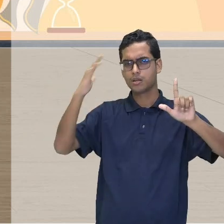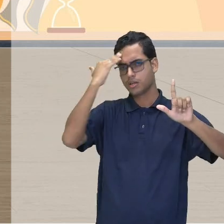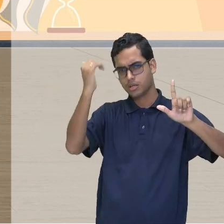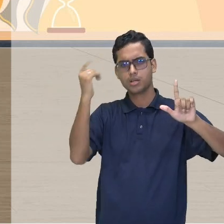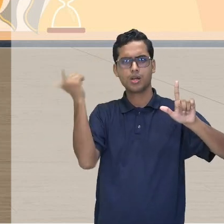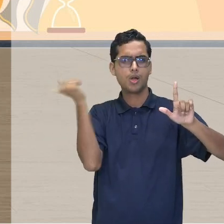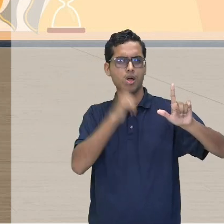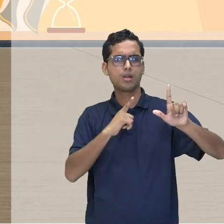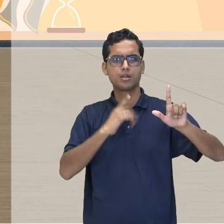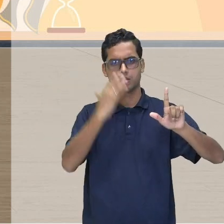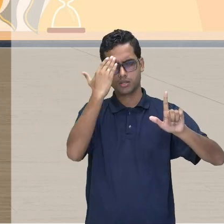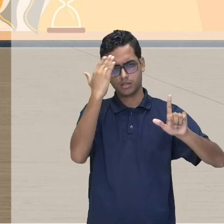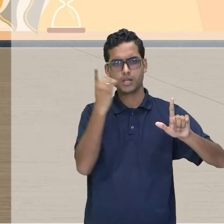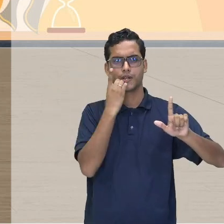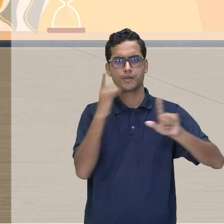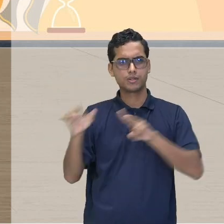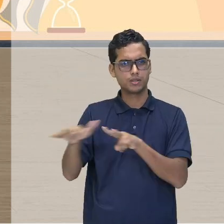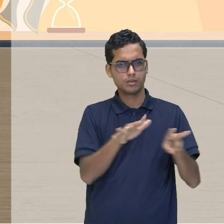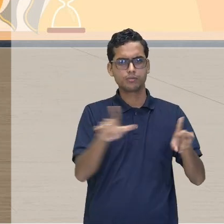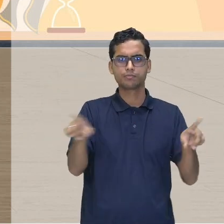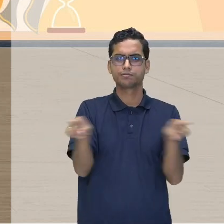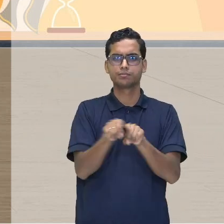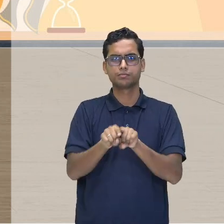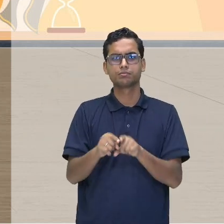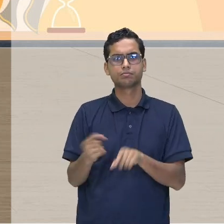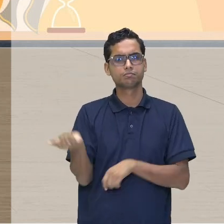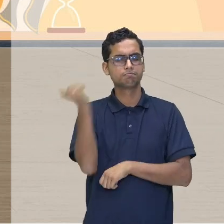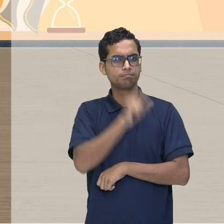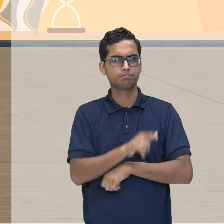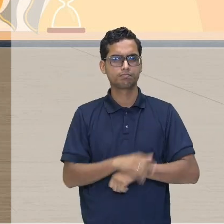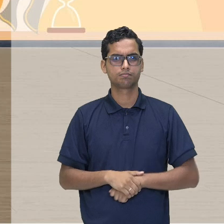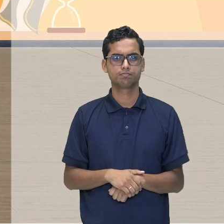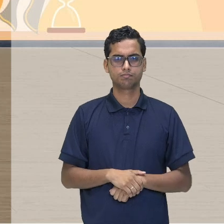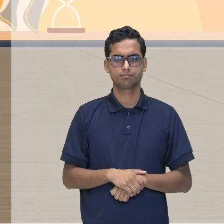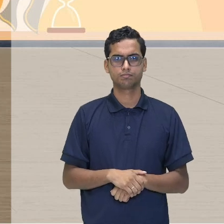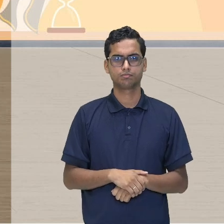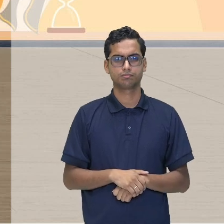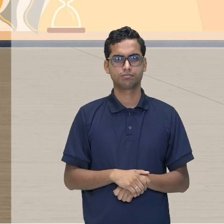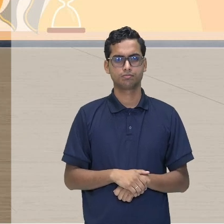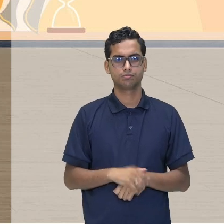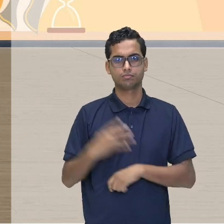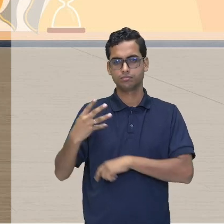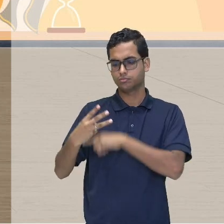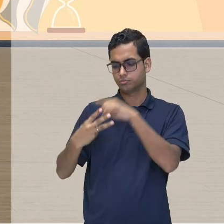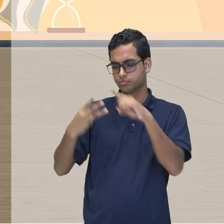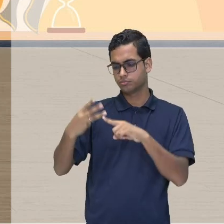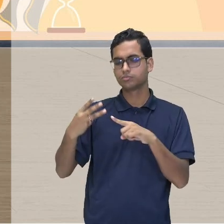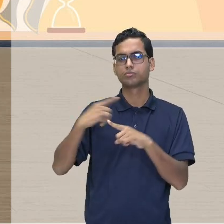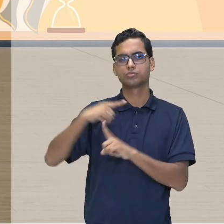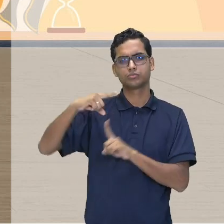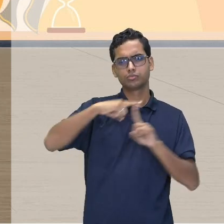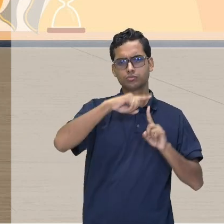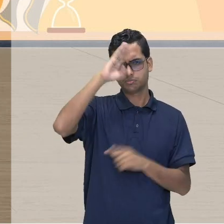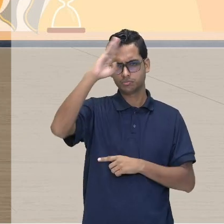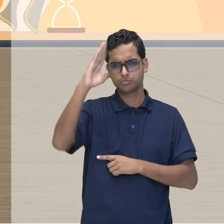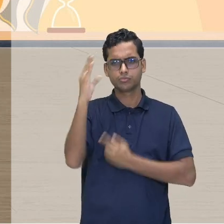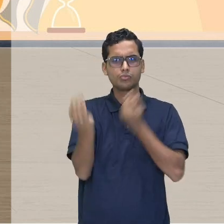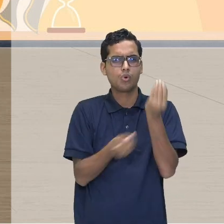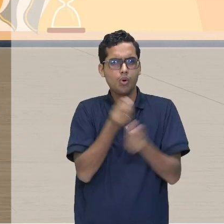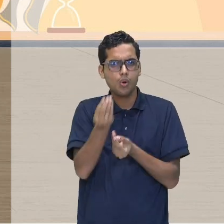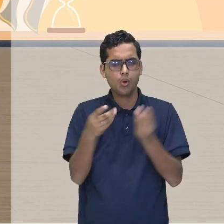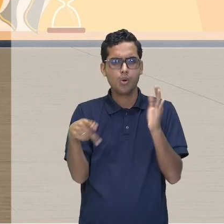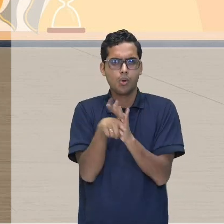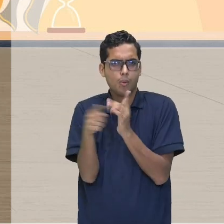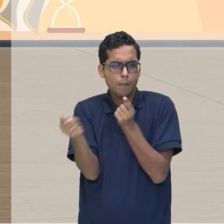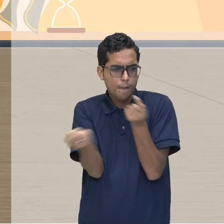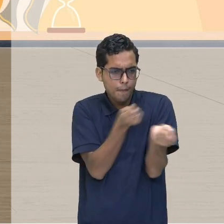dias da semana também, ok? Então nós temos essas 3 formas principais que são utilizadas como forma de